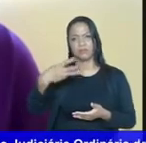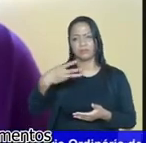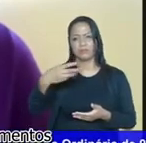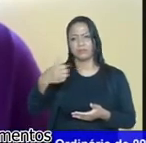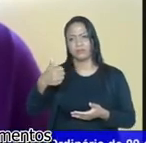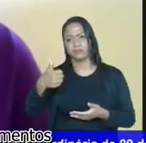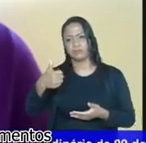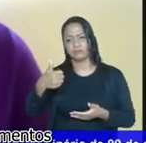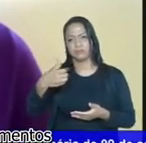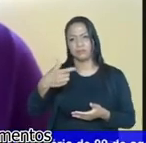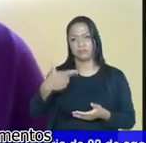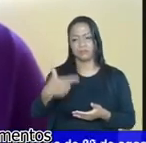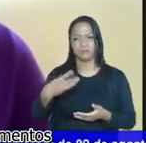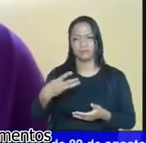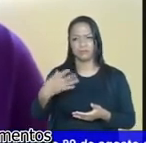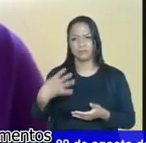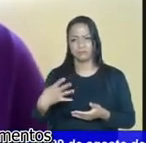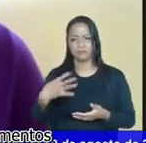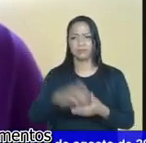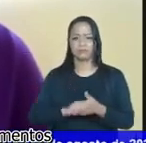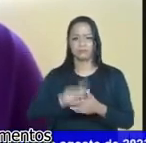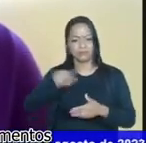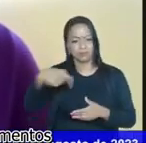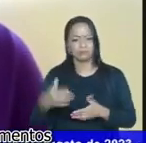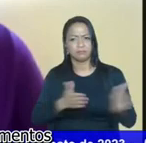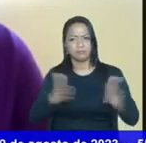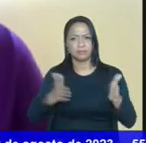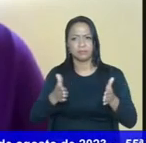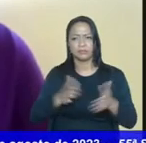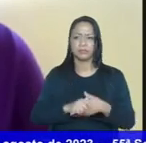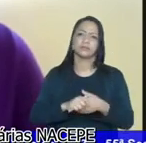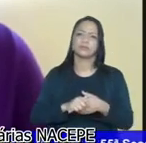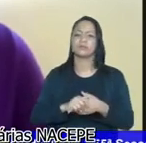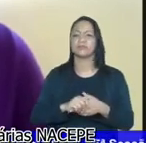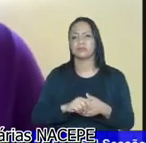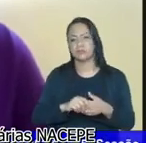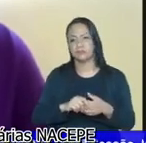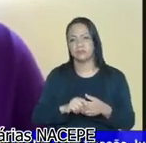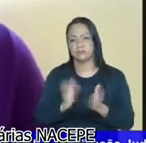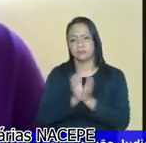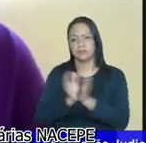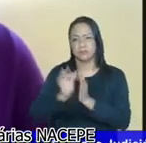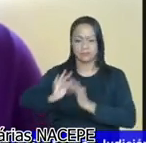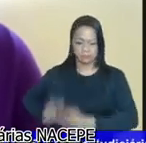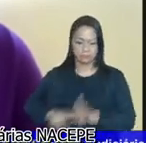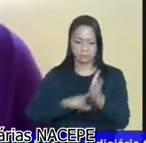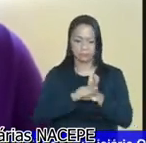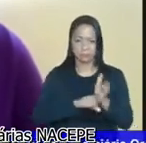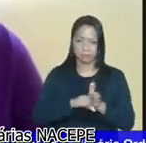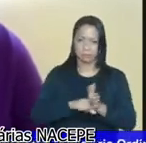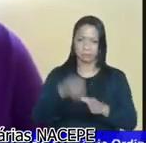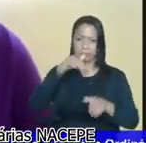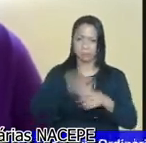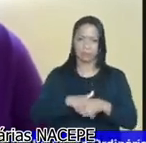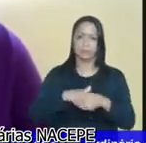5041234. Embora ela tenha apresentado tempestivamente documentos, o Núcleo de Análise de Contas Eleitorais